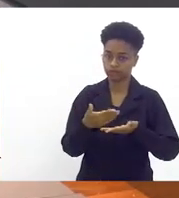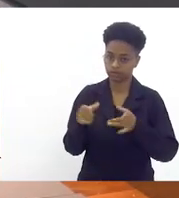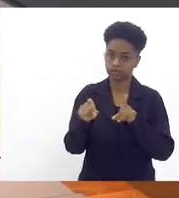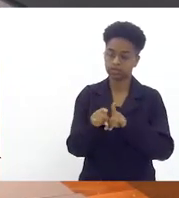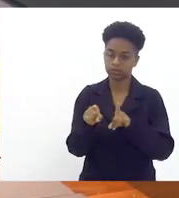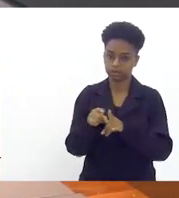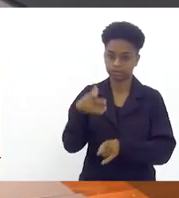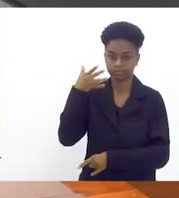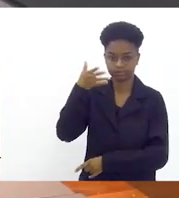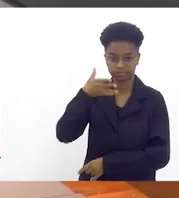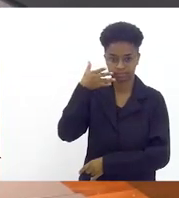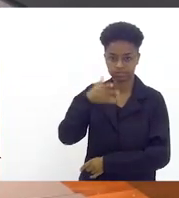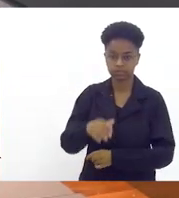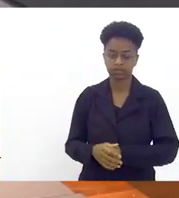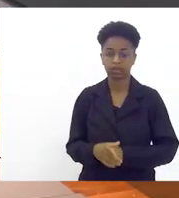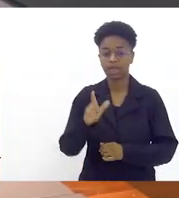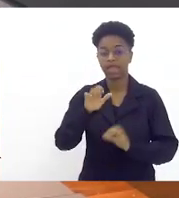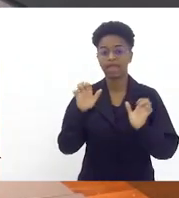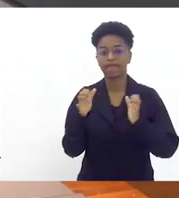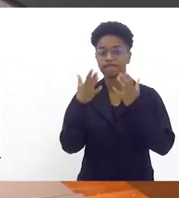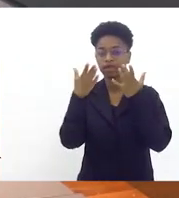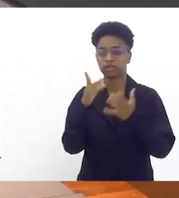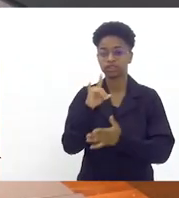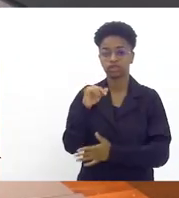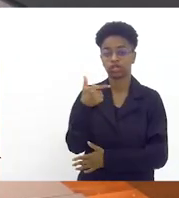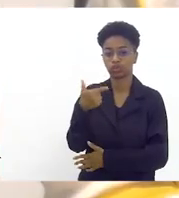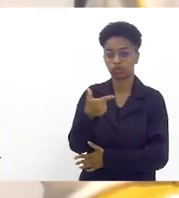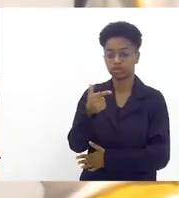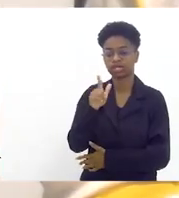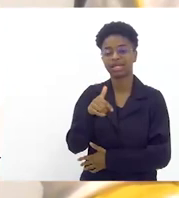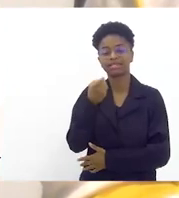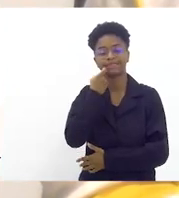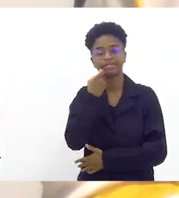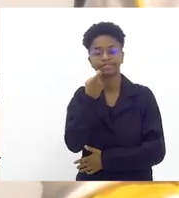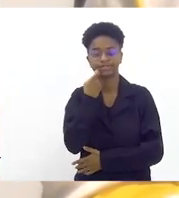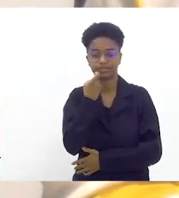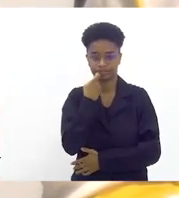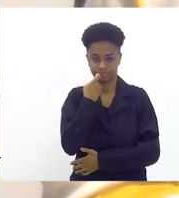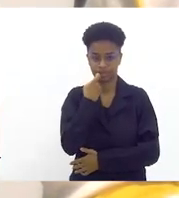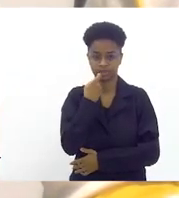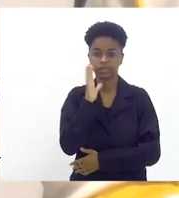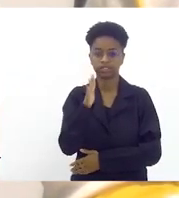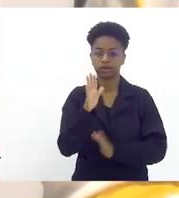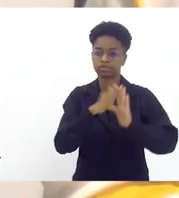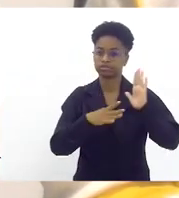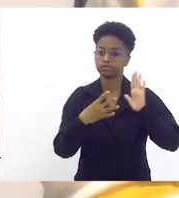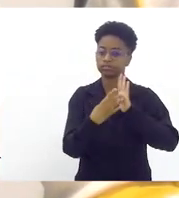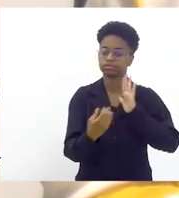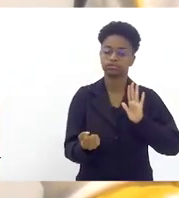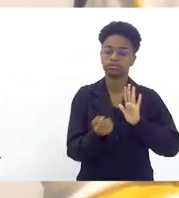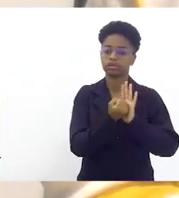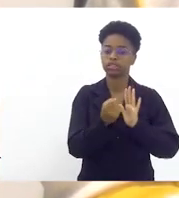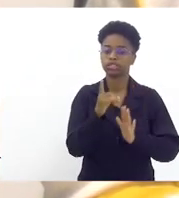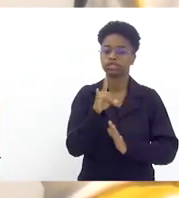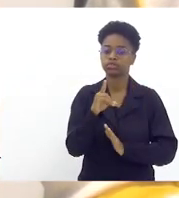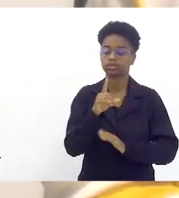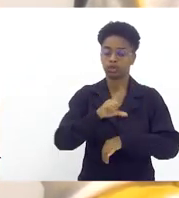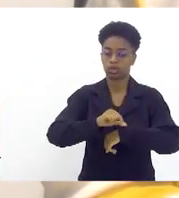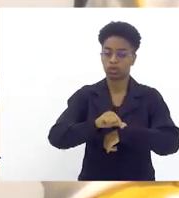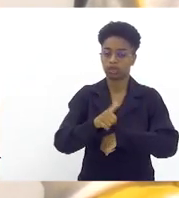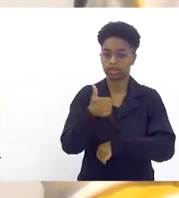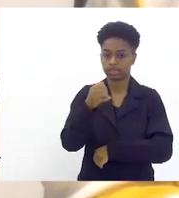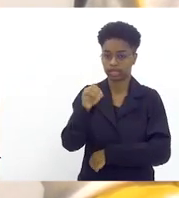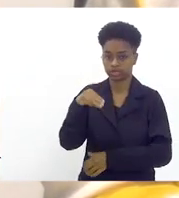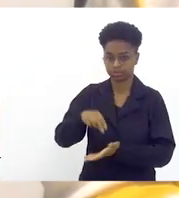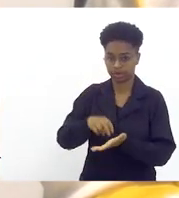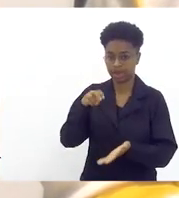para a presença. Vai ser um evento do dia 2, uma sexta-feira, agendado a partir das 10 horas da manhã, com perspectiva